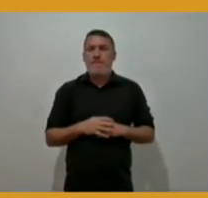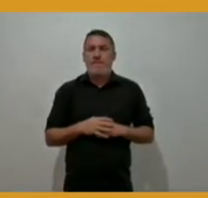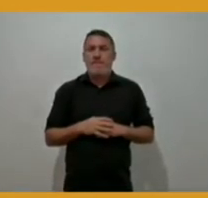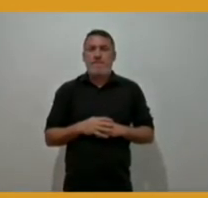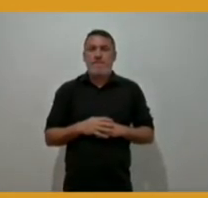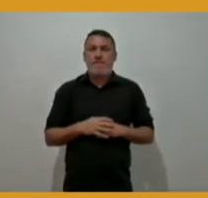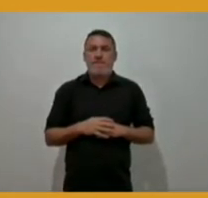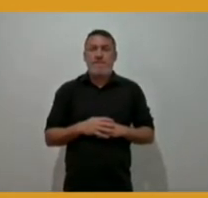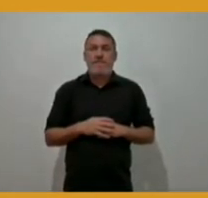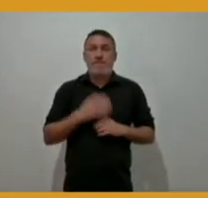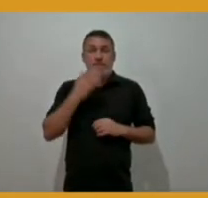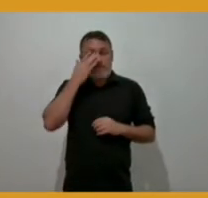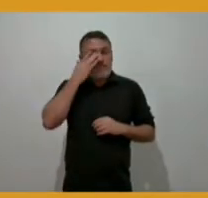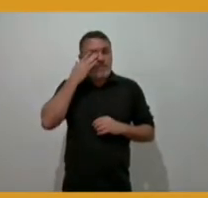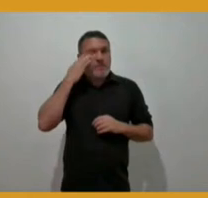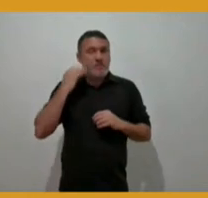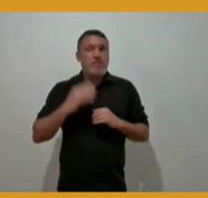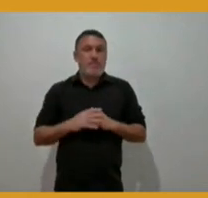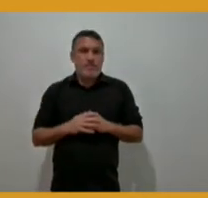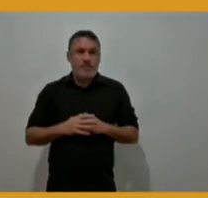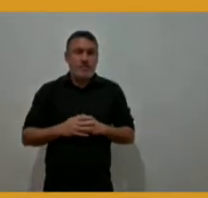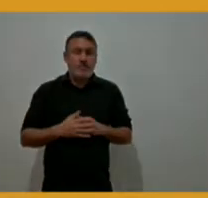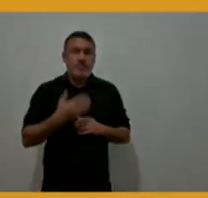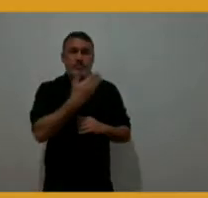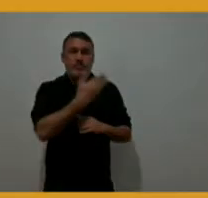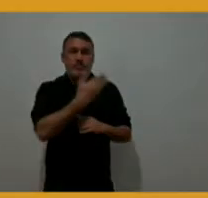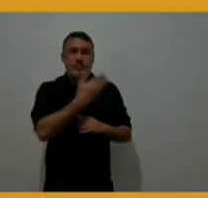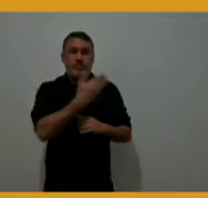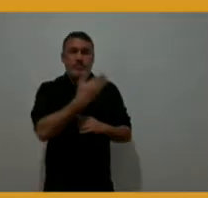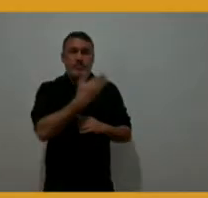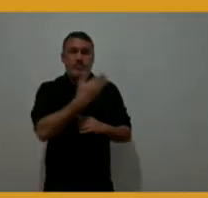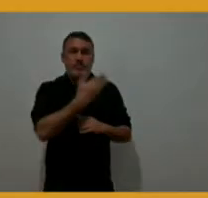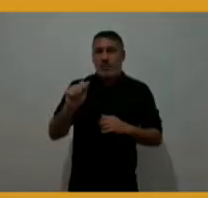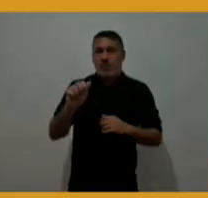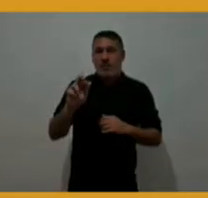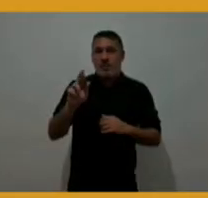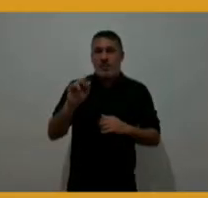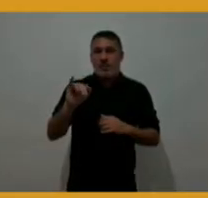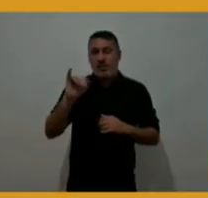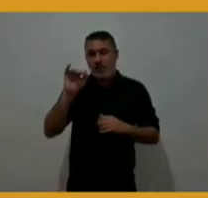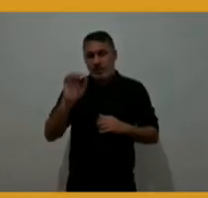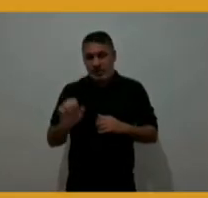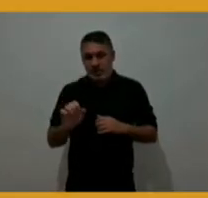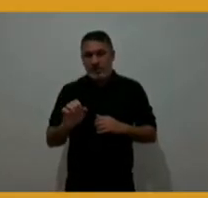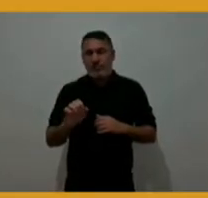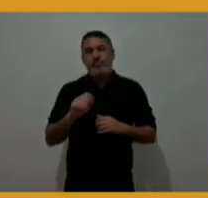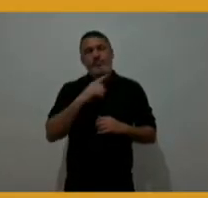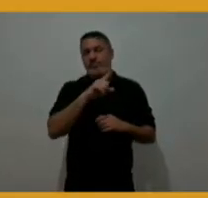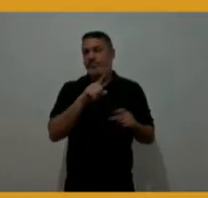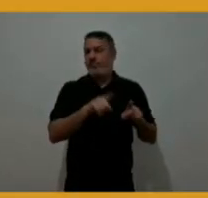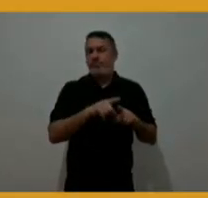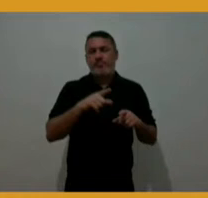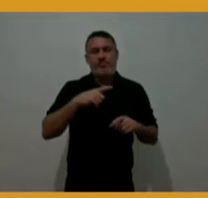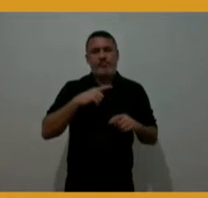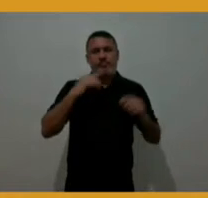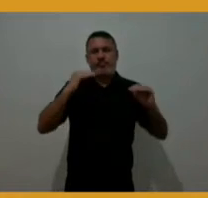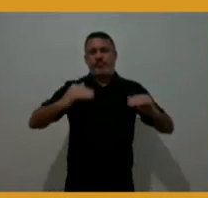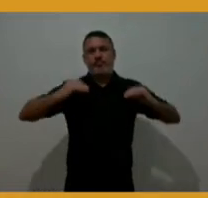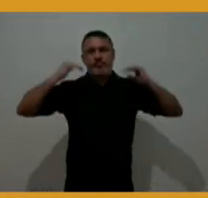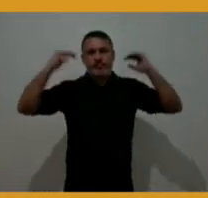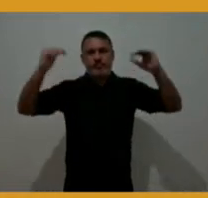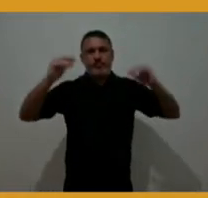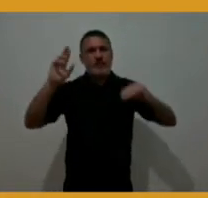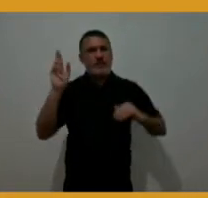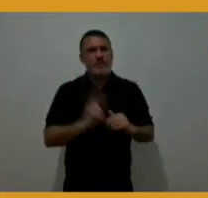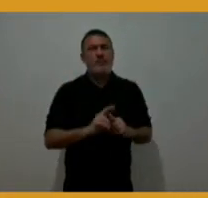Carlos Fernando Lindenberg Filho, o Carier, é outro nome notável. Herdeiro de um jornal